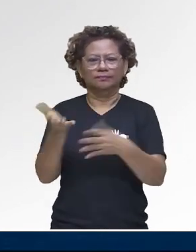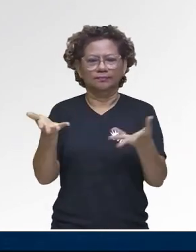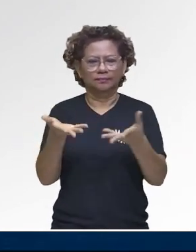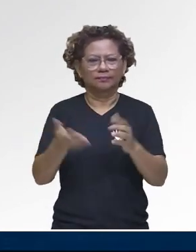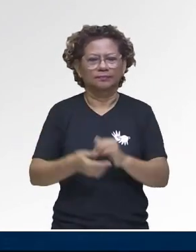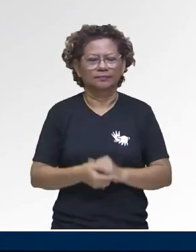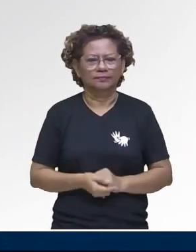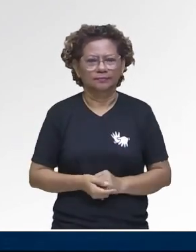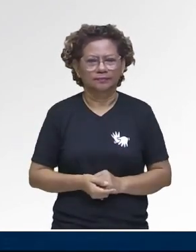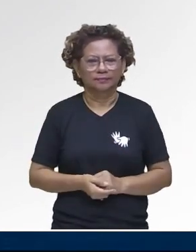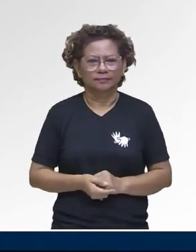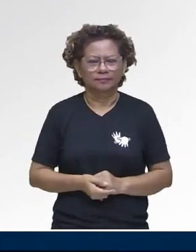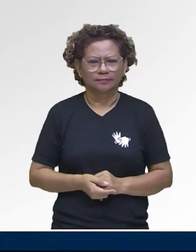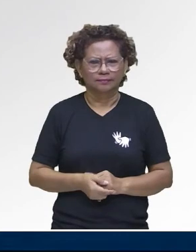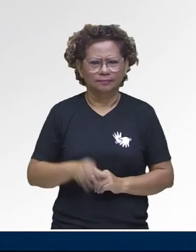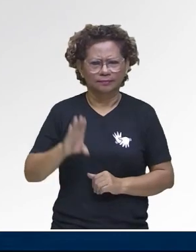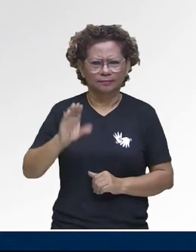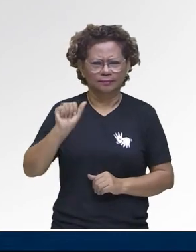Camila tem R$